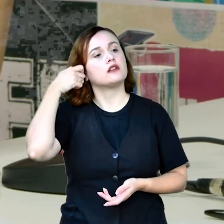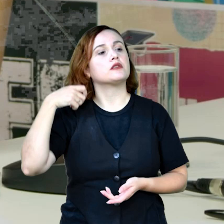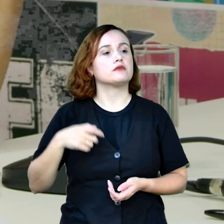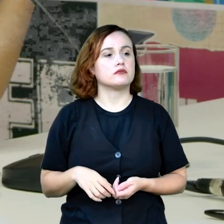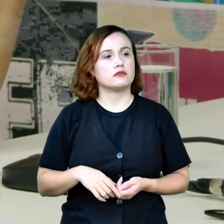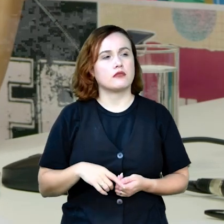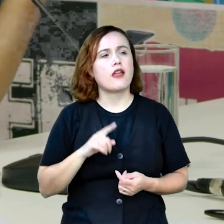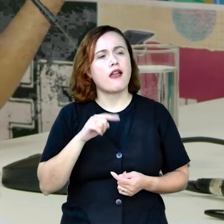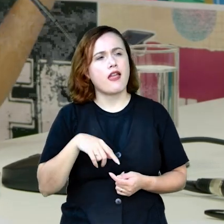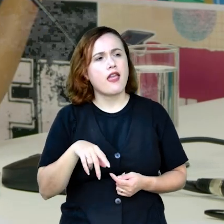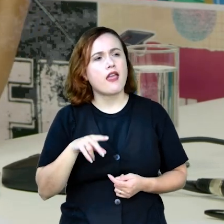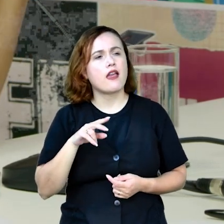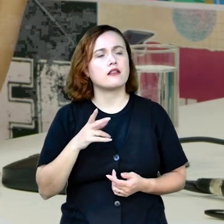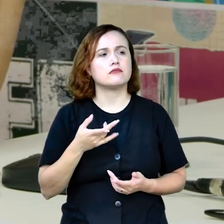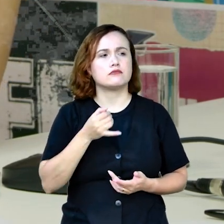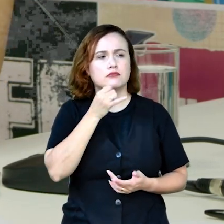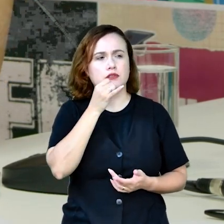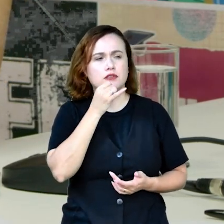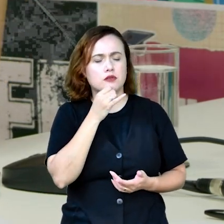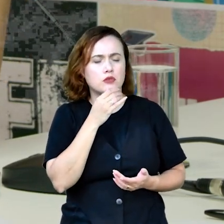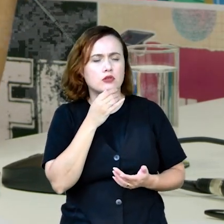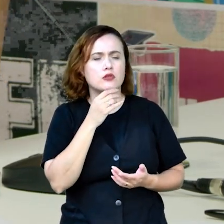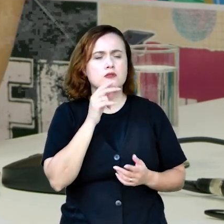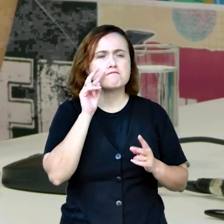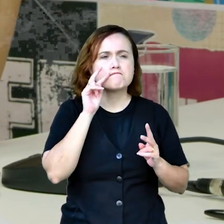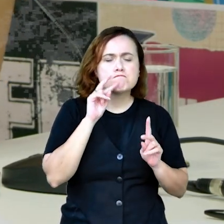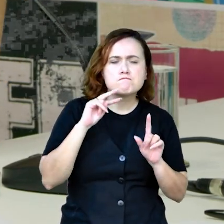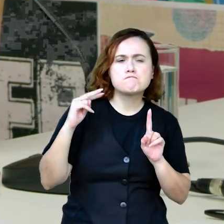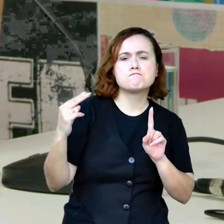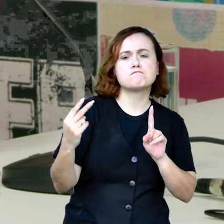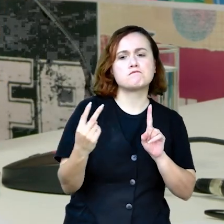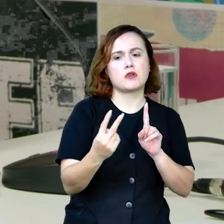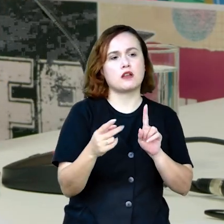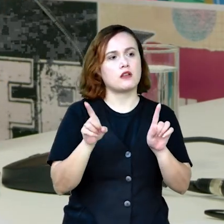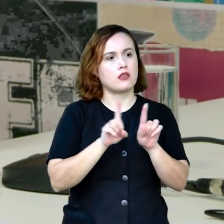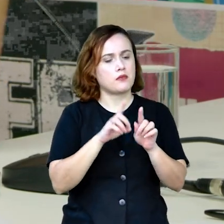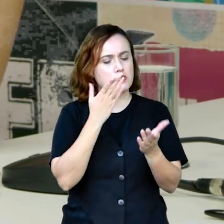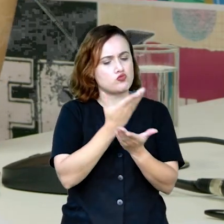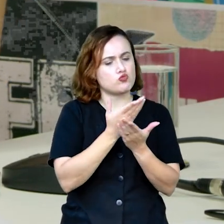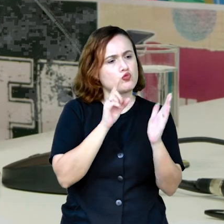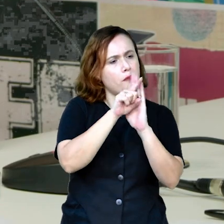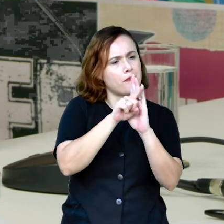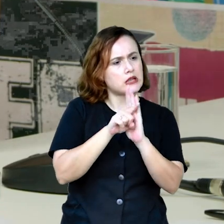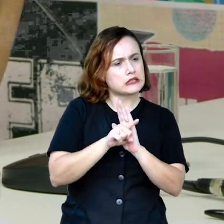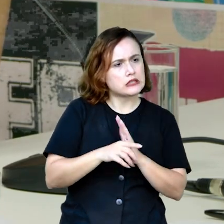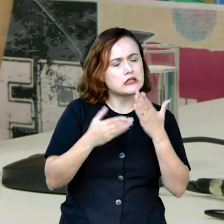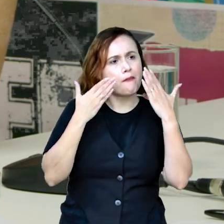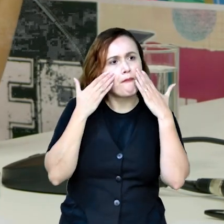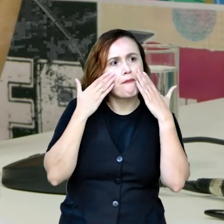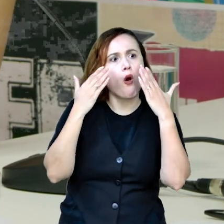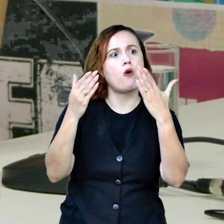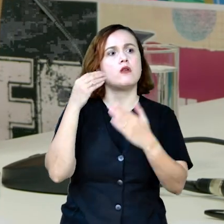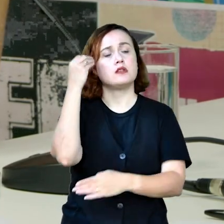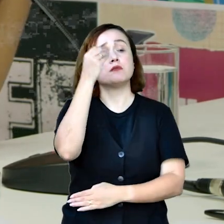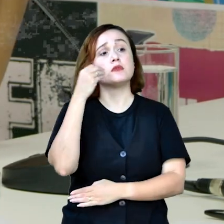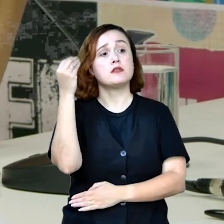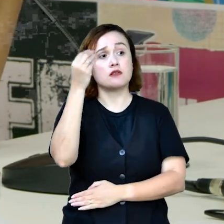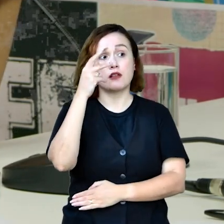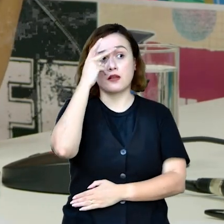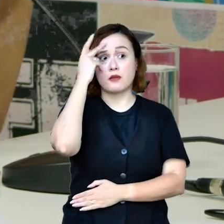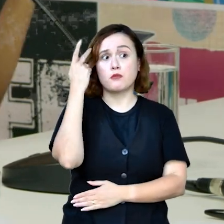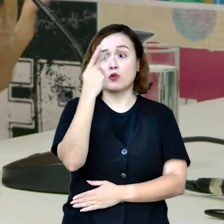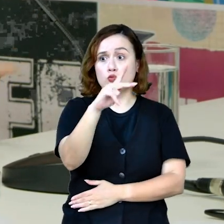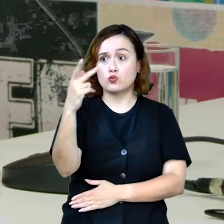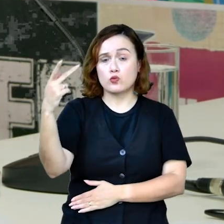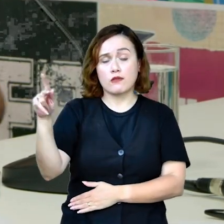E quer olhar e estudar e botar em foco vivências e ideias de pessoas